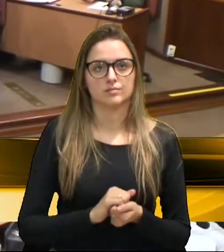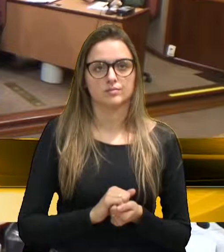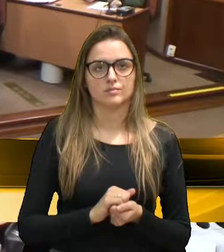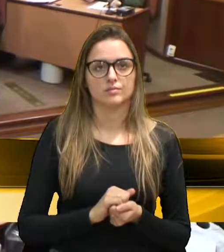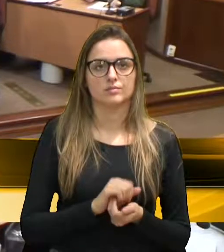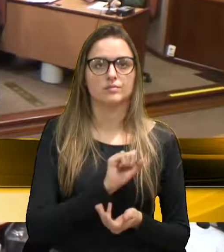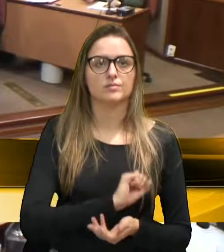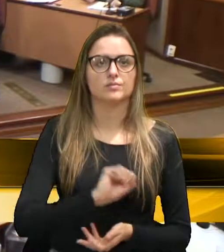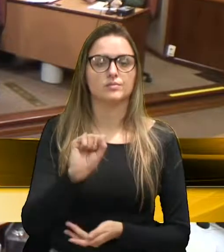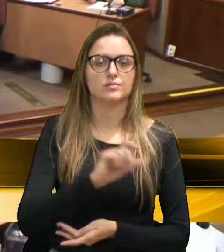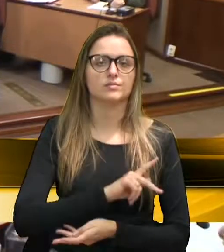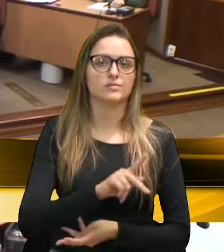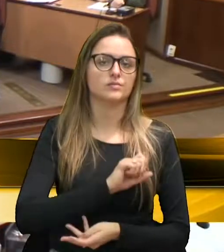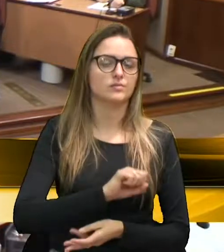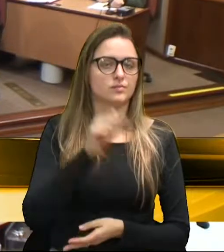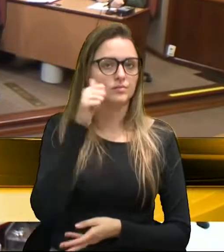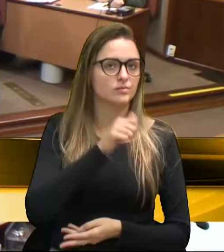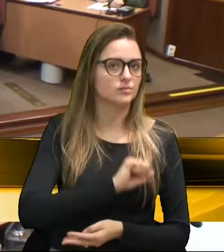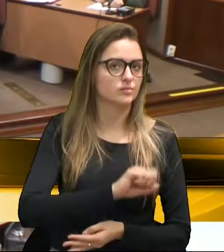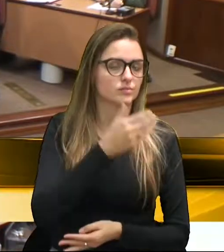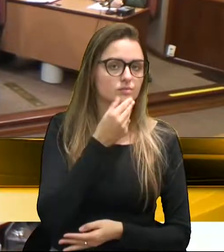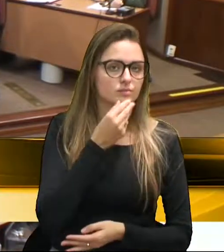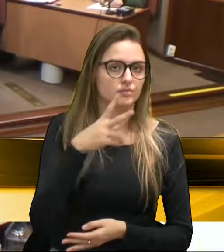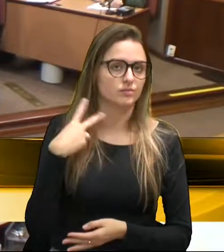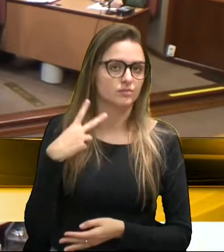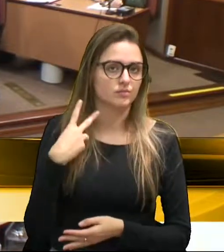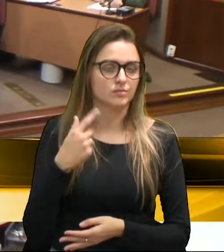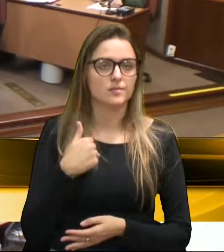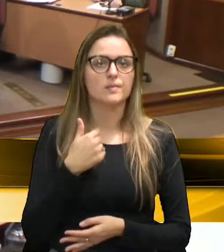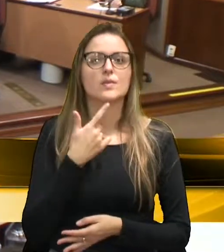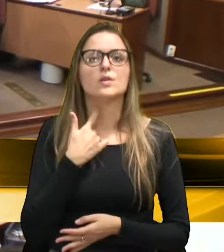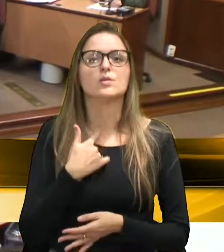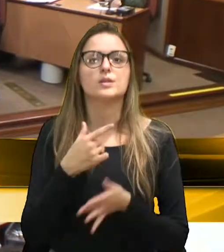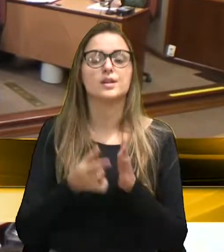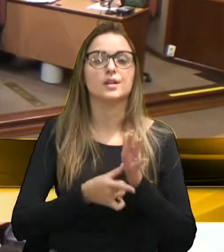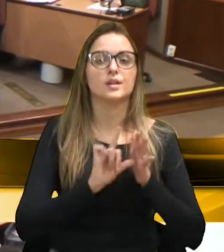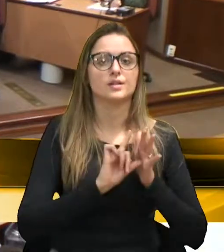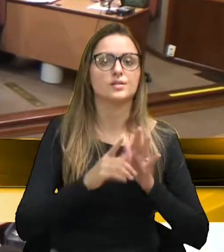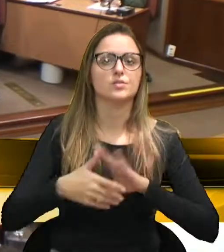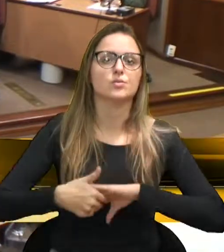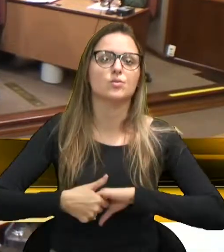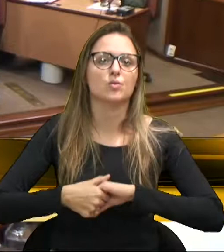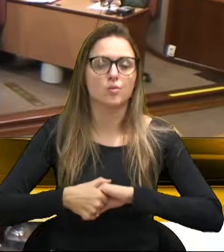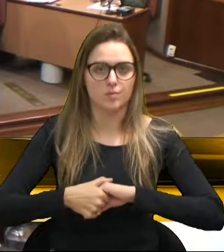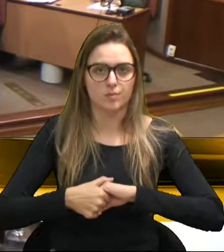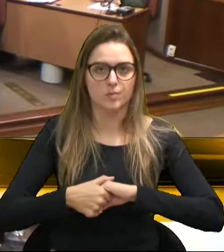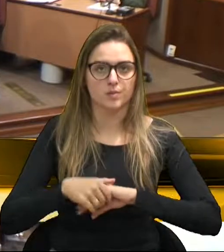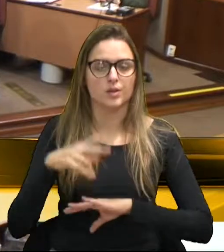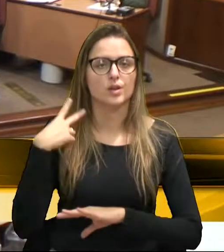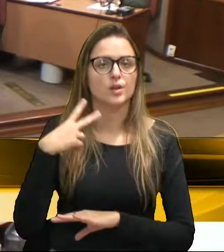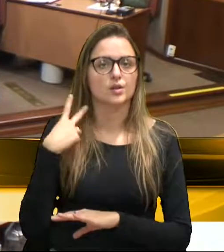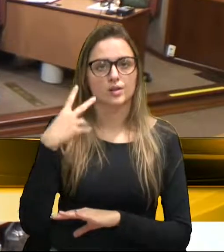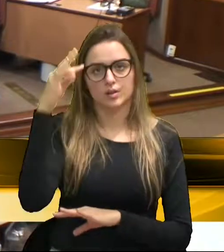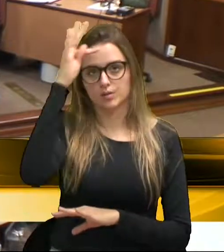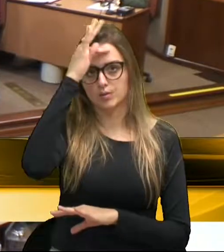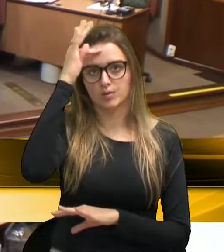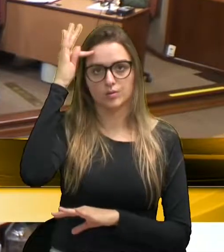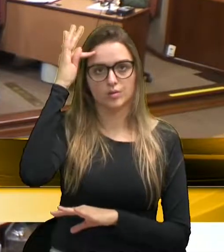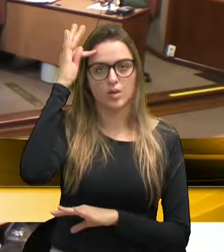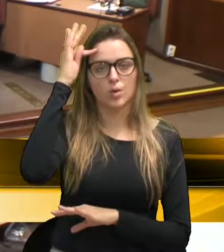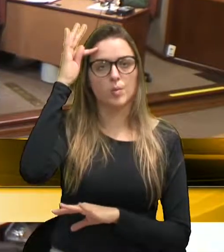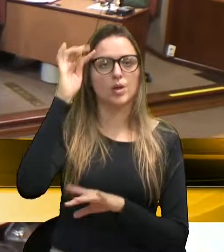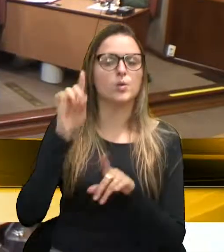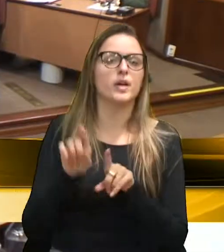Senhor presidente, senhoras e senhores vereadores, eu gostaria de antemão de cumprimentar o vereador Tuigo e